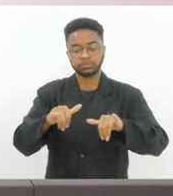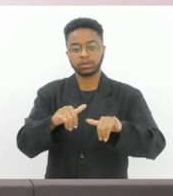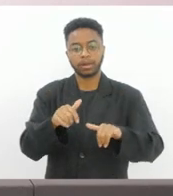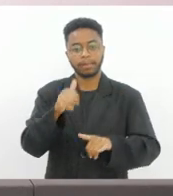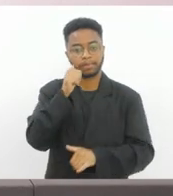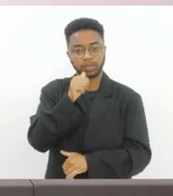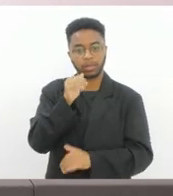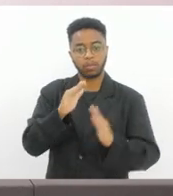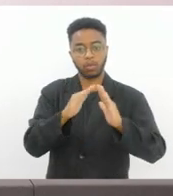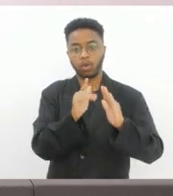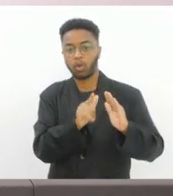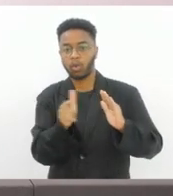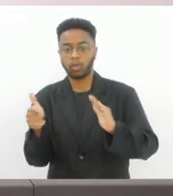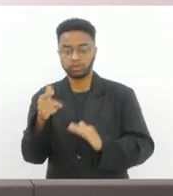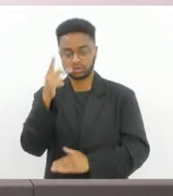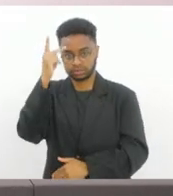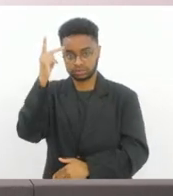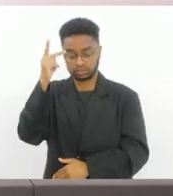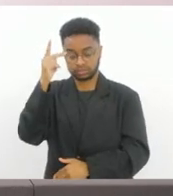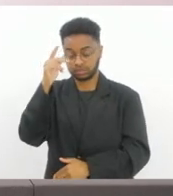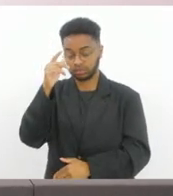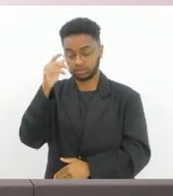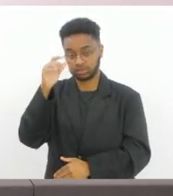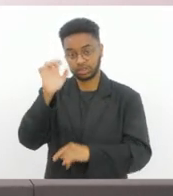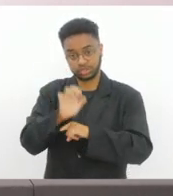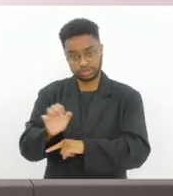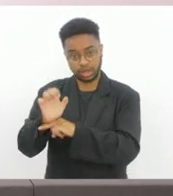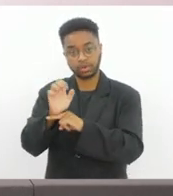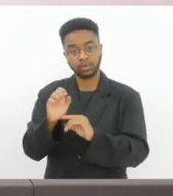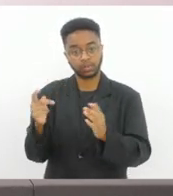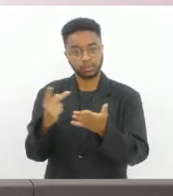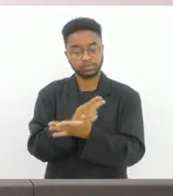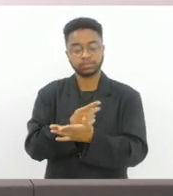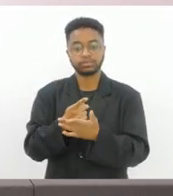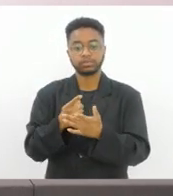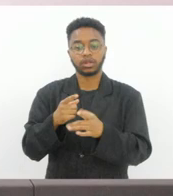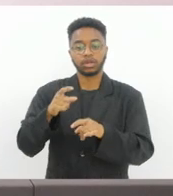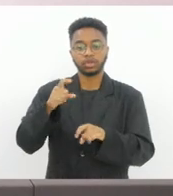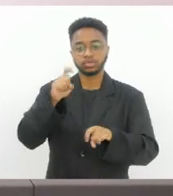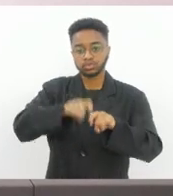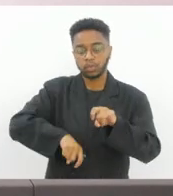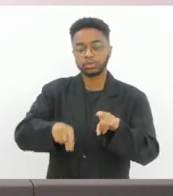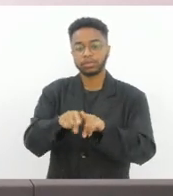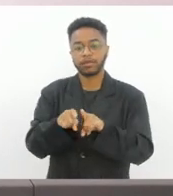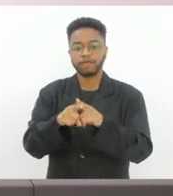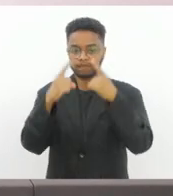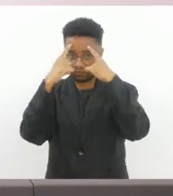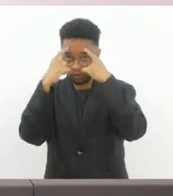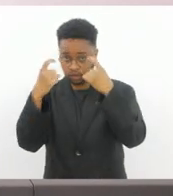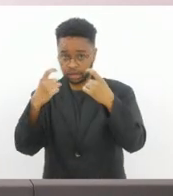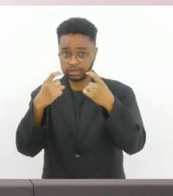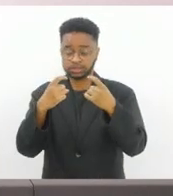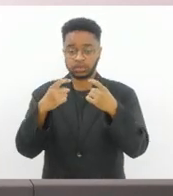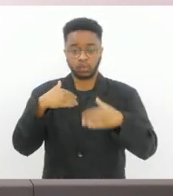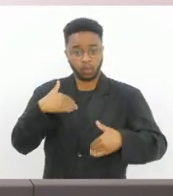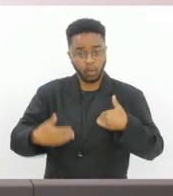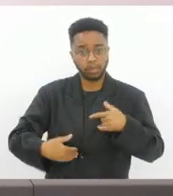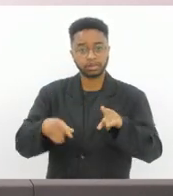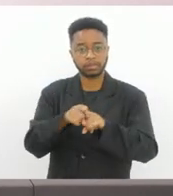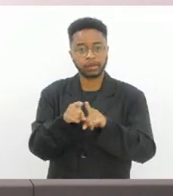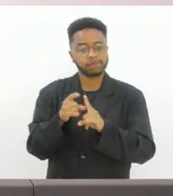estado foi vítima de estupro, violências físicas e psicológicas, cárcere privado e